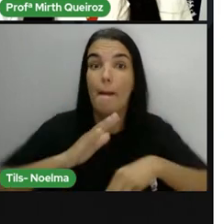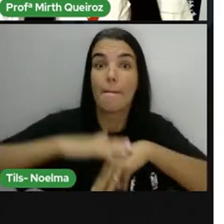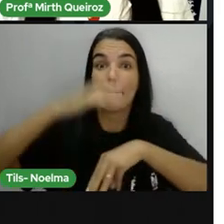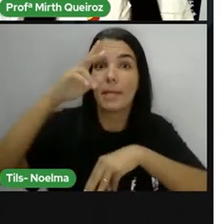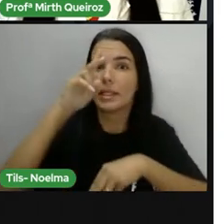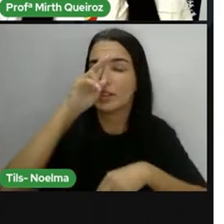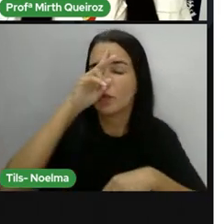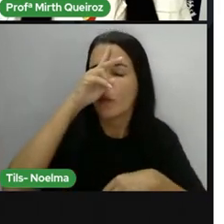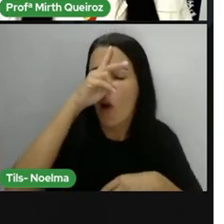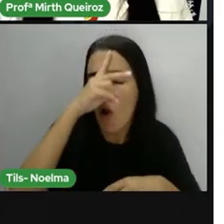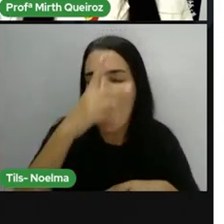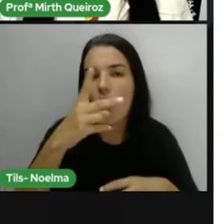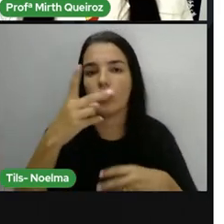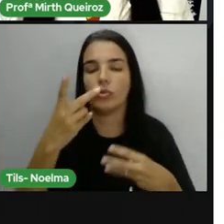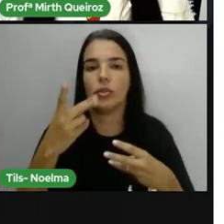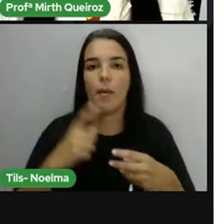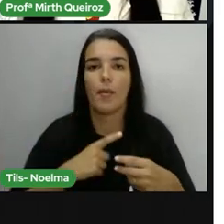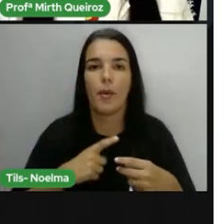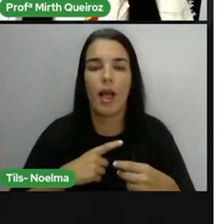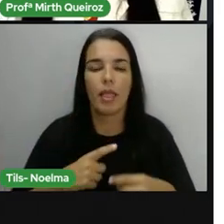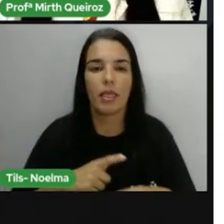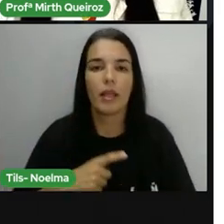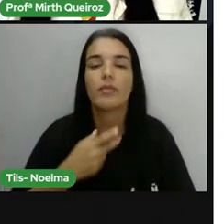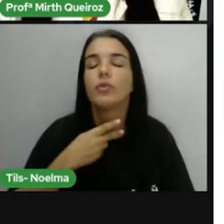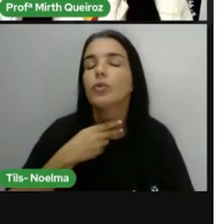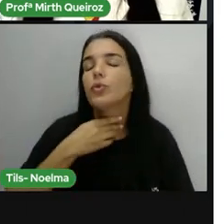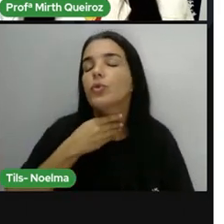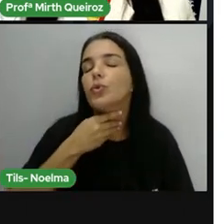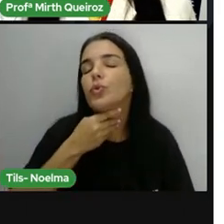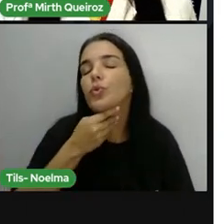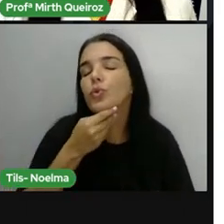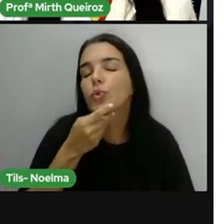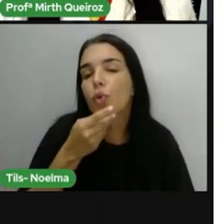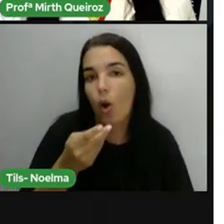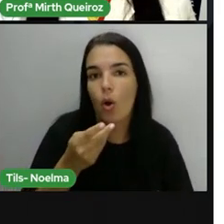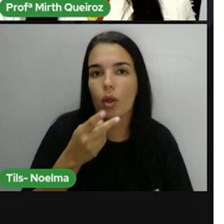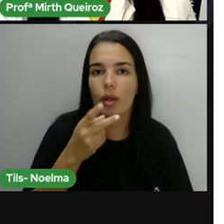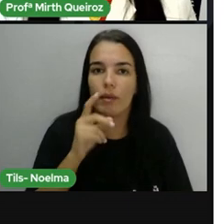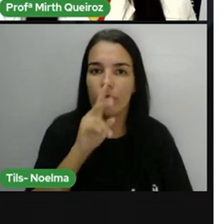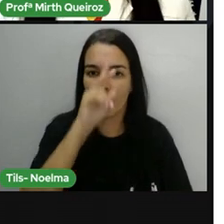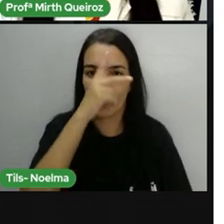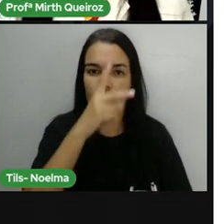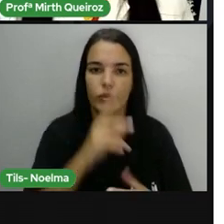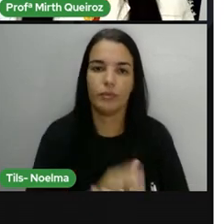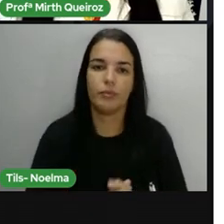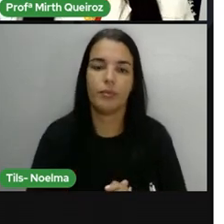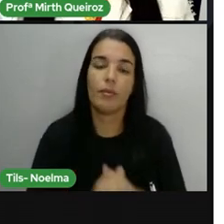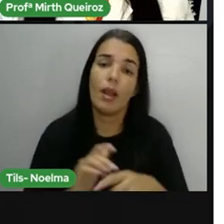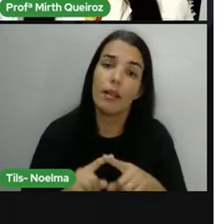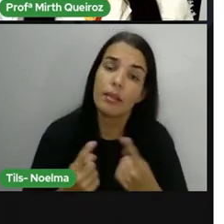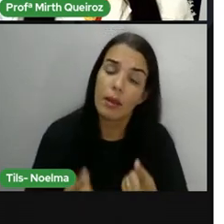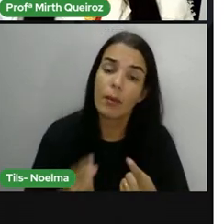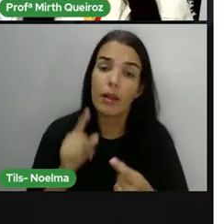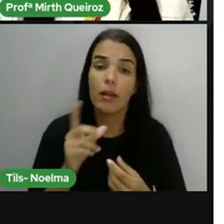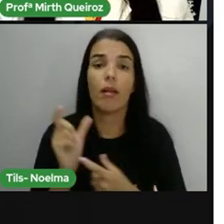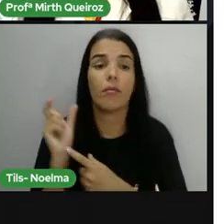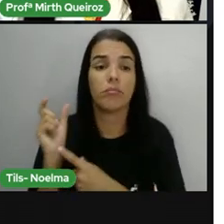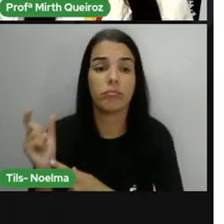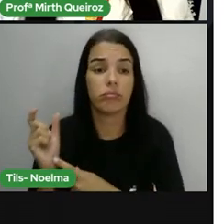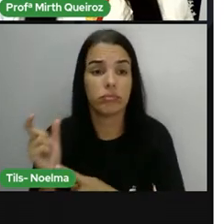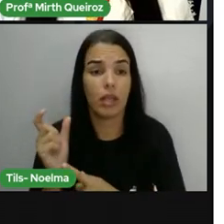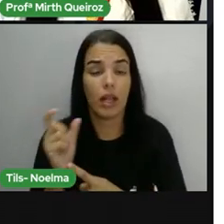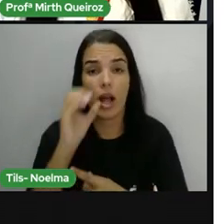e enfatizamos aí sonoramente, né? E aí, desse modo, as